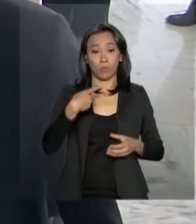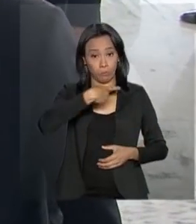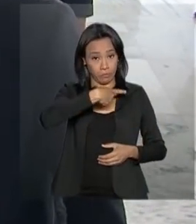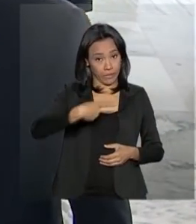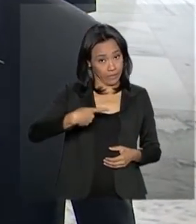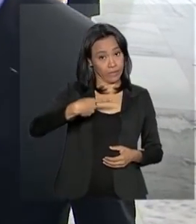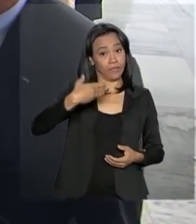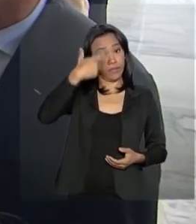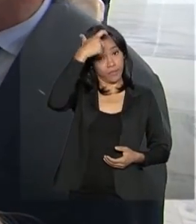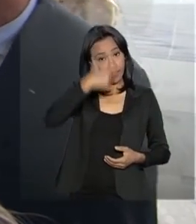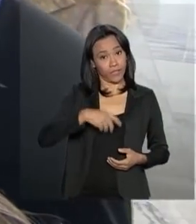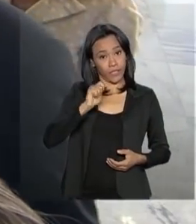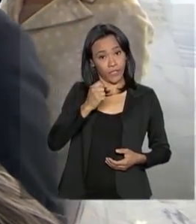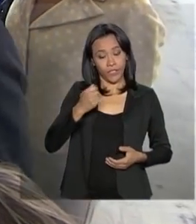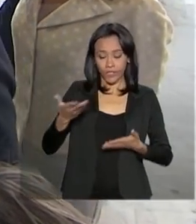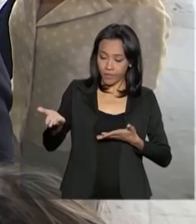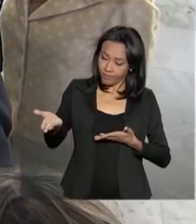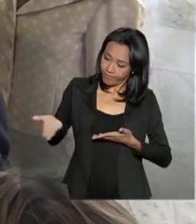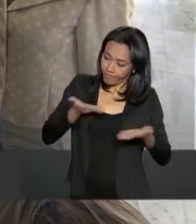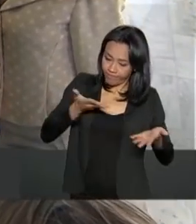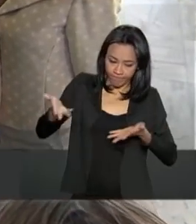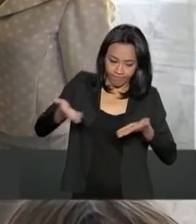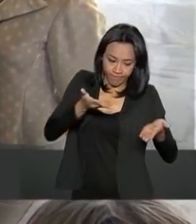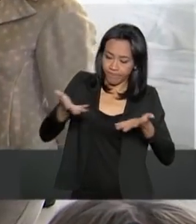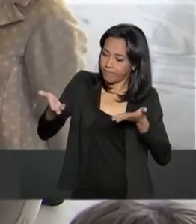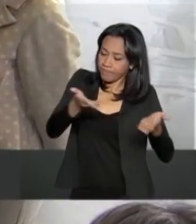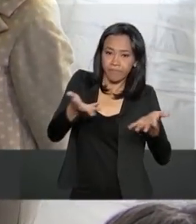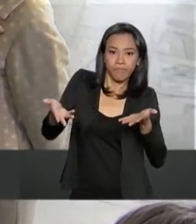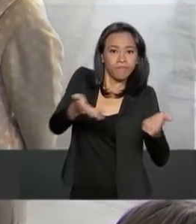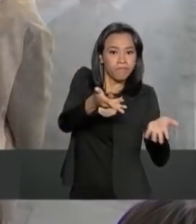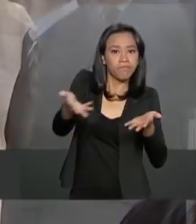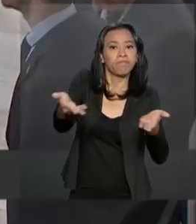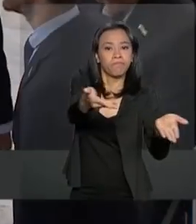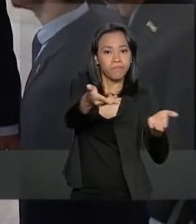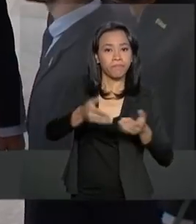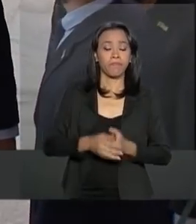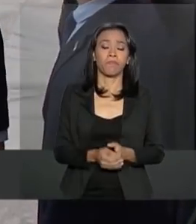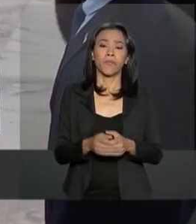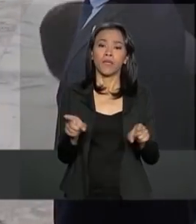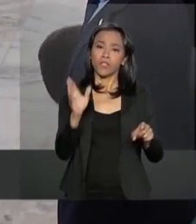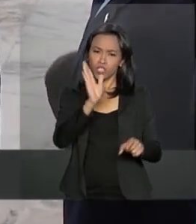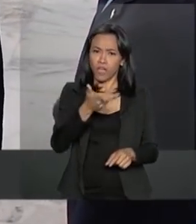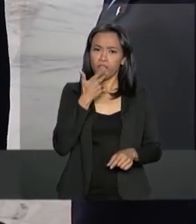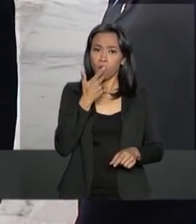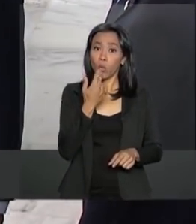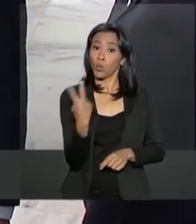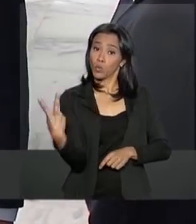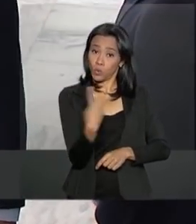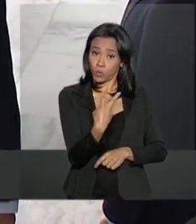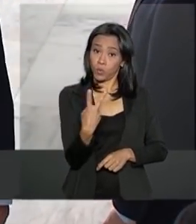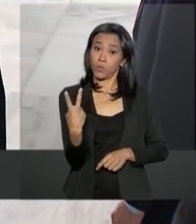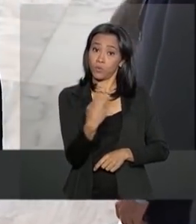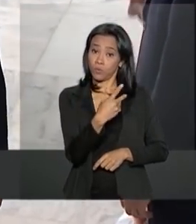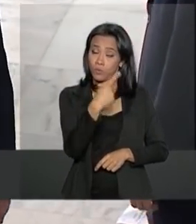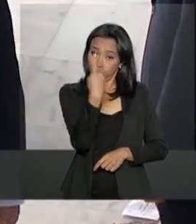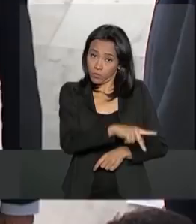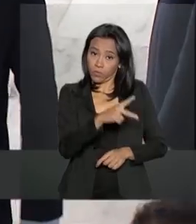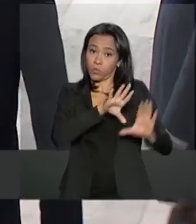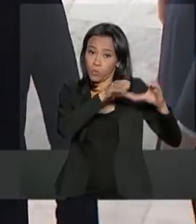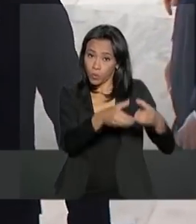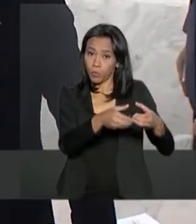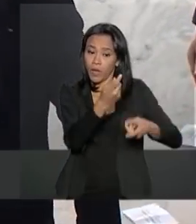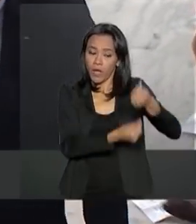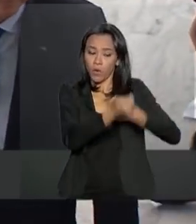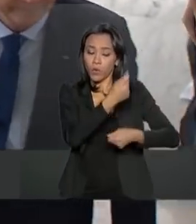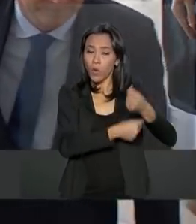um dos componentes dessa delegação. Como a gente falou mais cedo, a equipe econômica da Argentina esteve reunida aí com